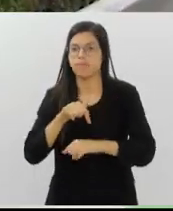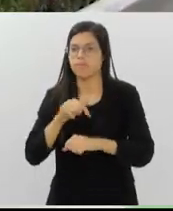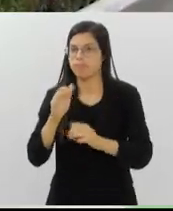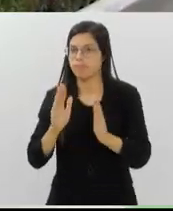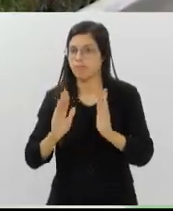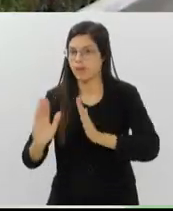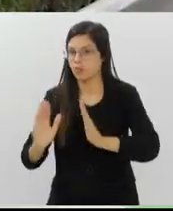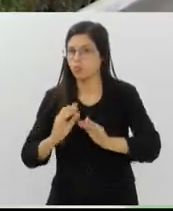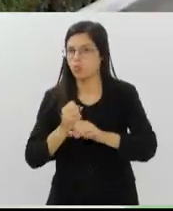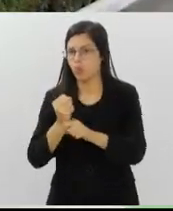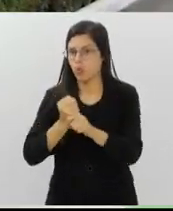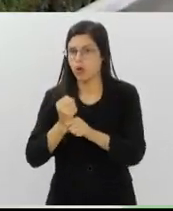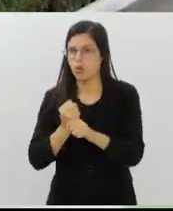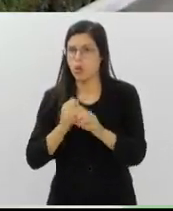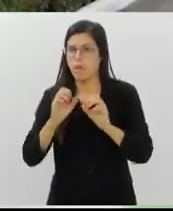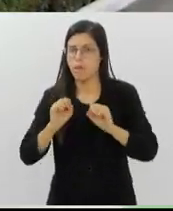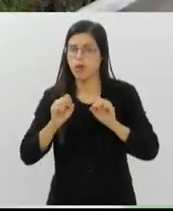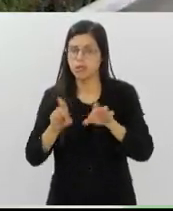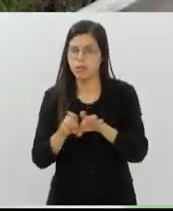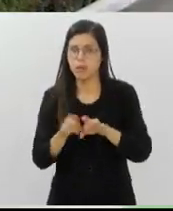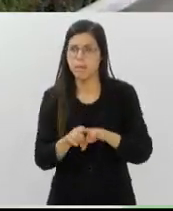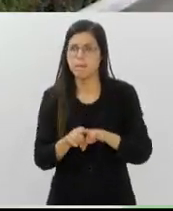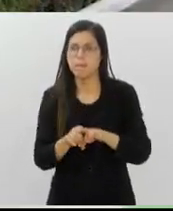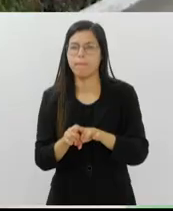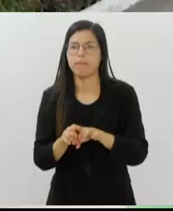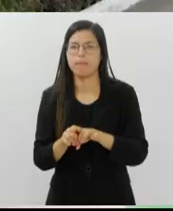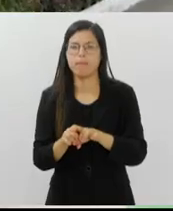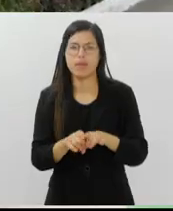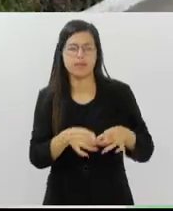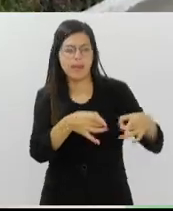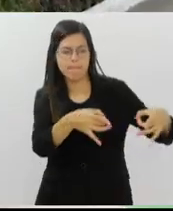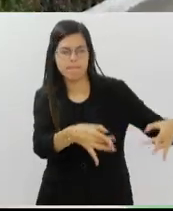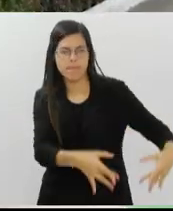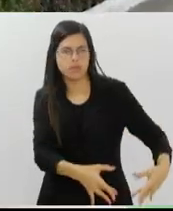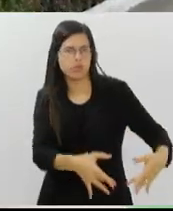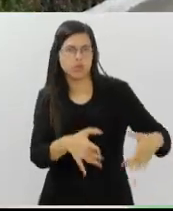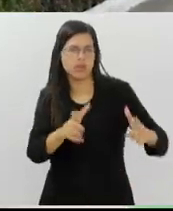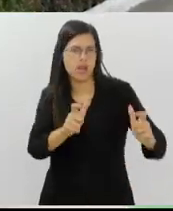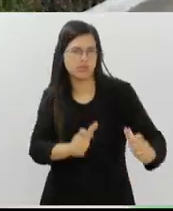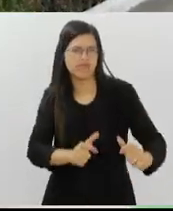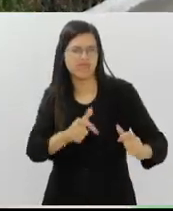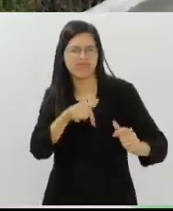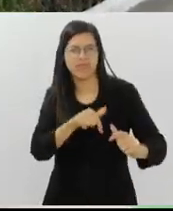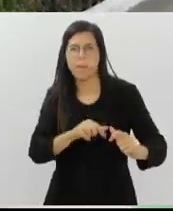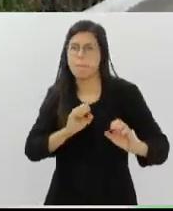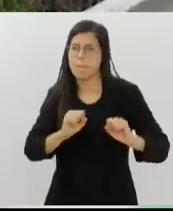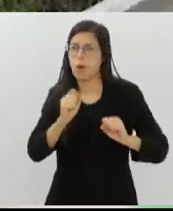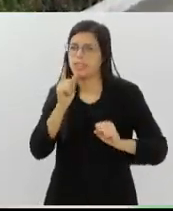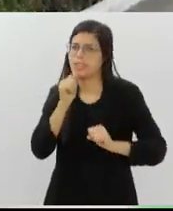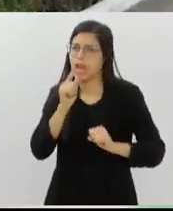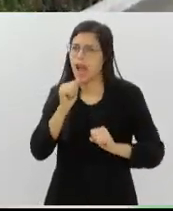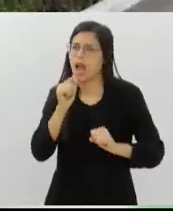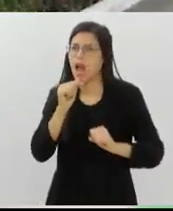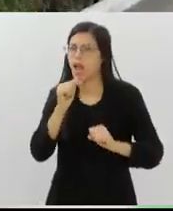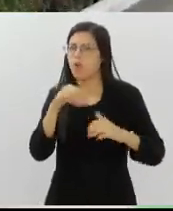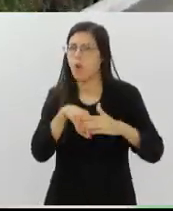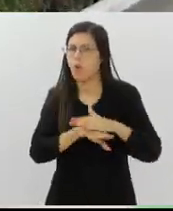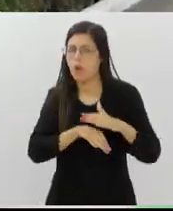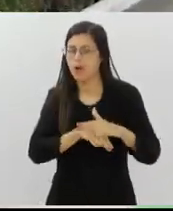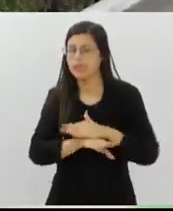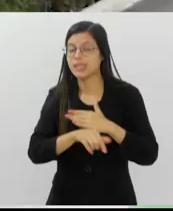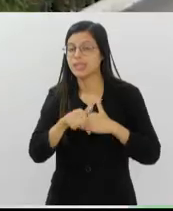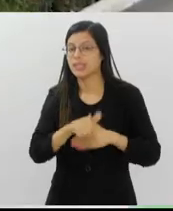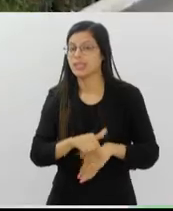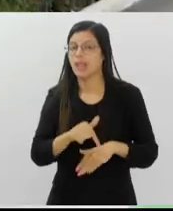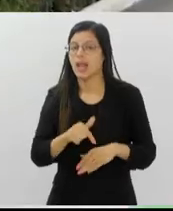ano, e que também podem ser deixados ali locais, depósitos, enfim, que possam aí acumular água e favorecer